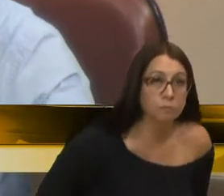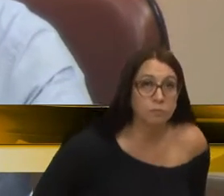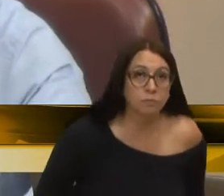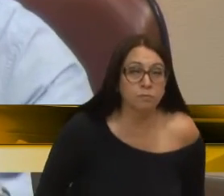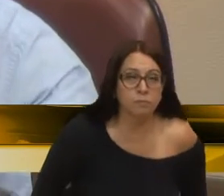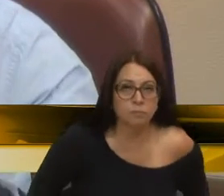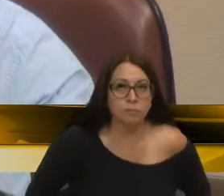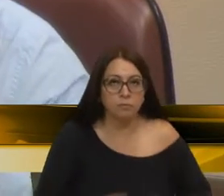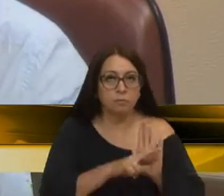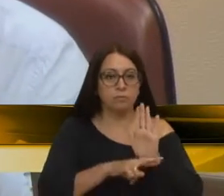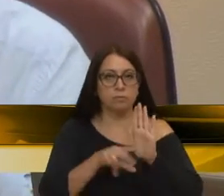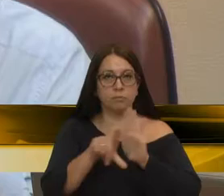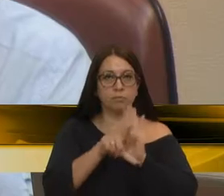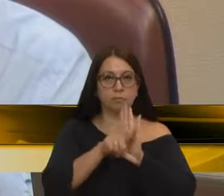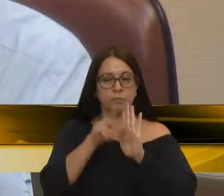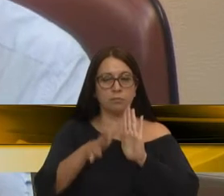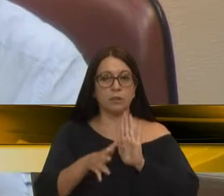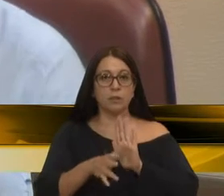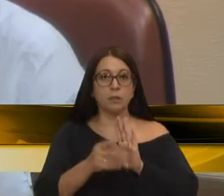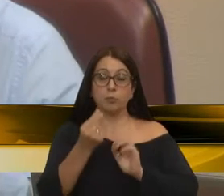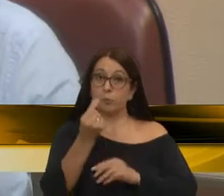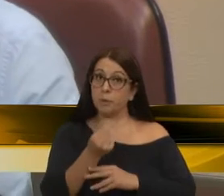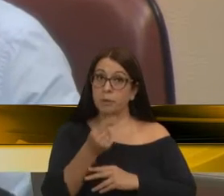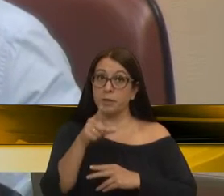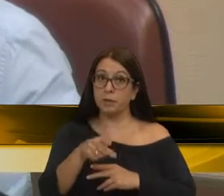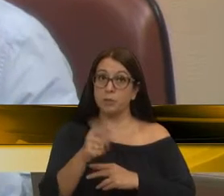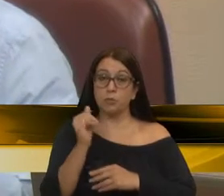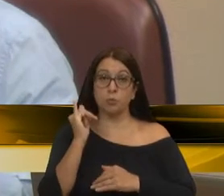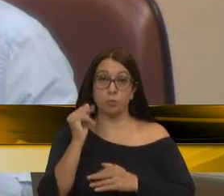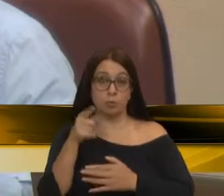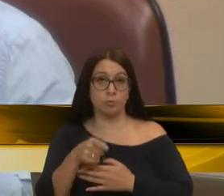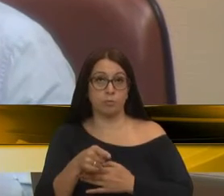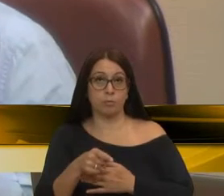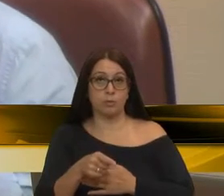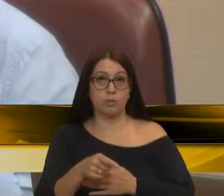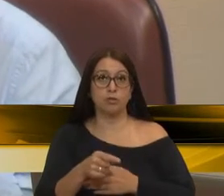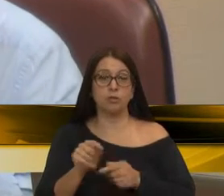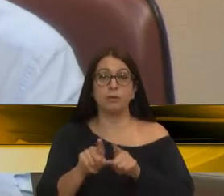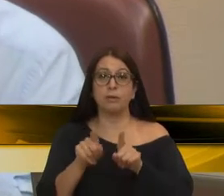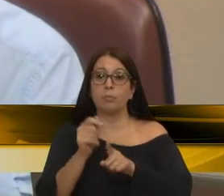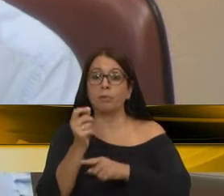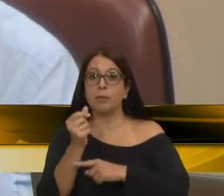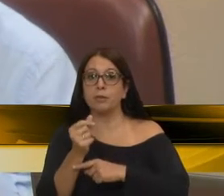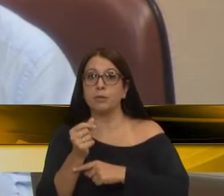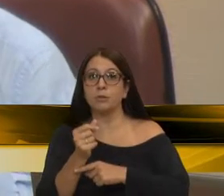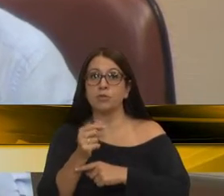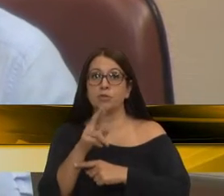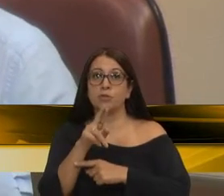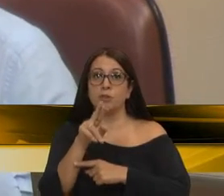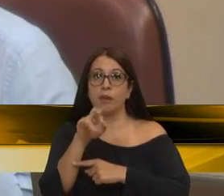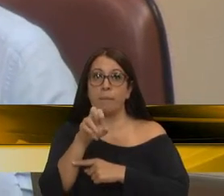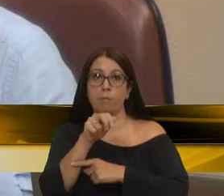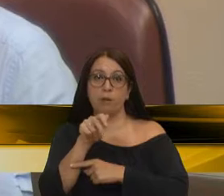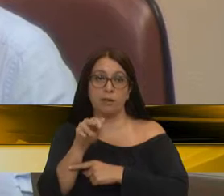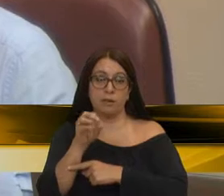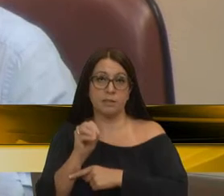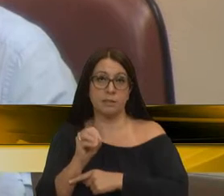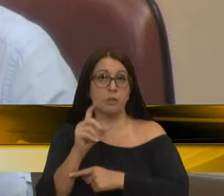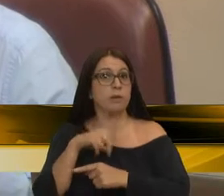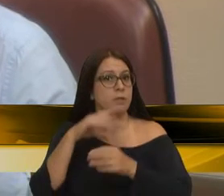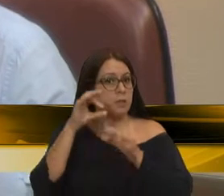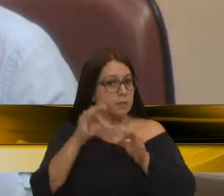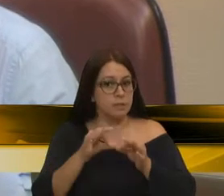preço da tarifa pública deve ser módico e o preço da tarifa de remuneração deve ser suficiente para assegurar o ressarcimento